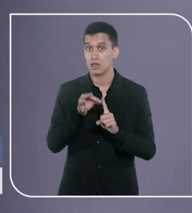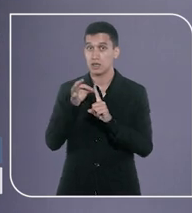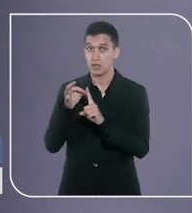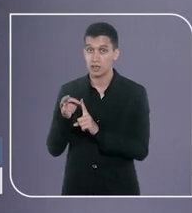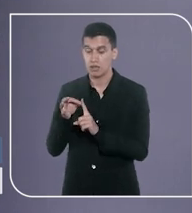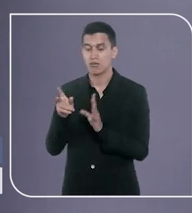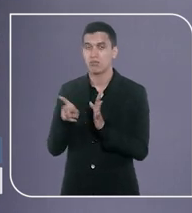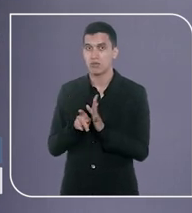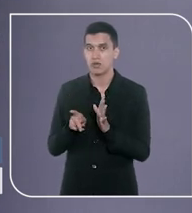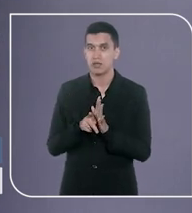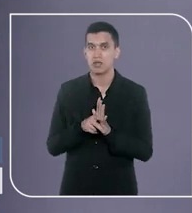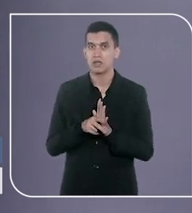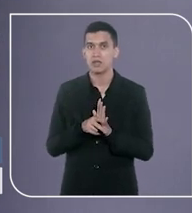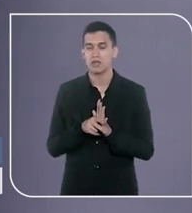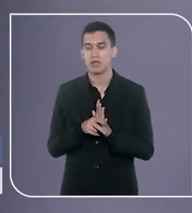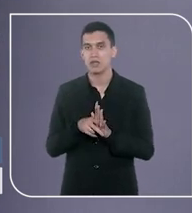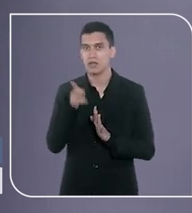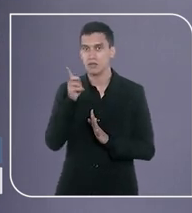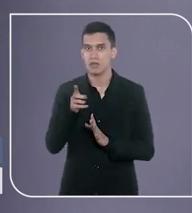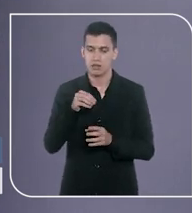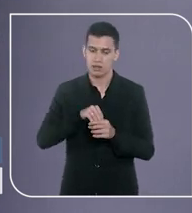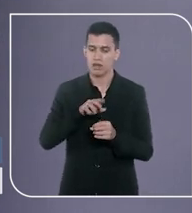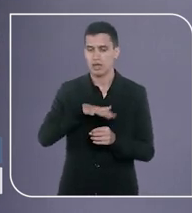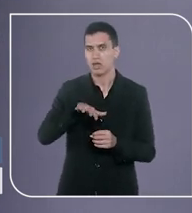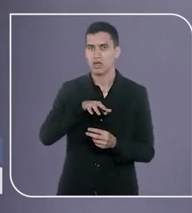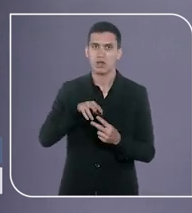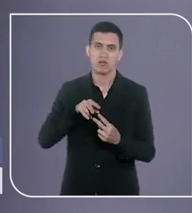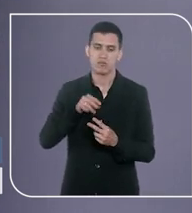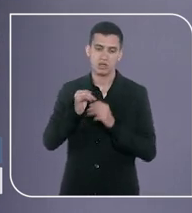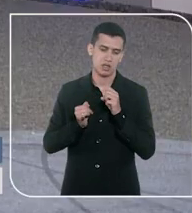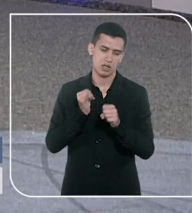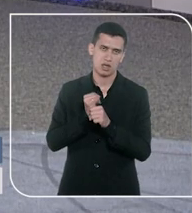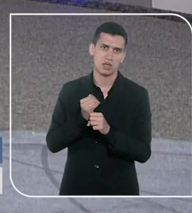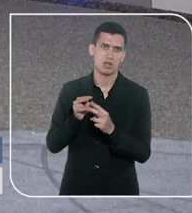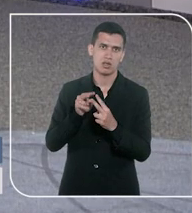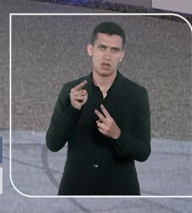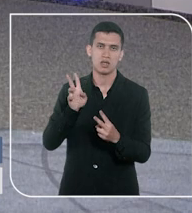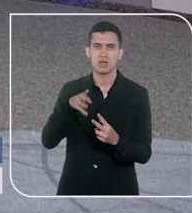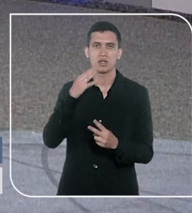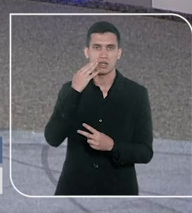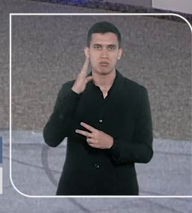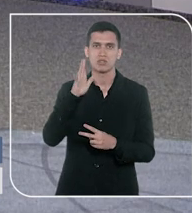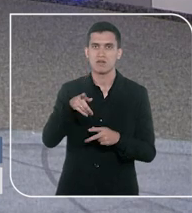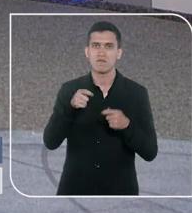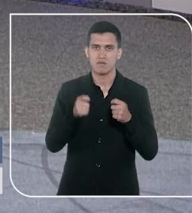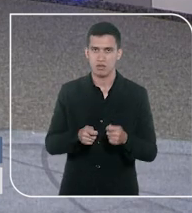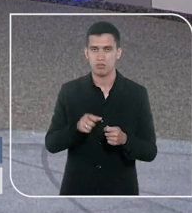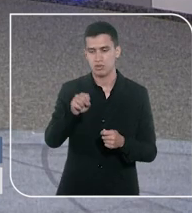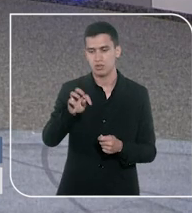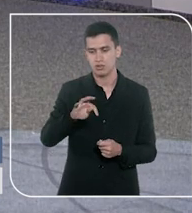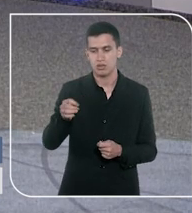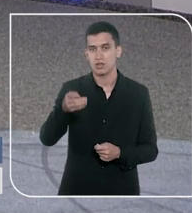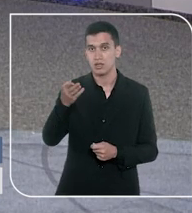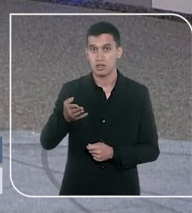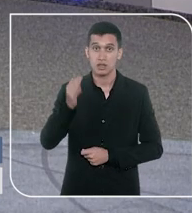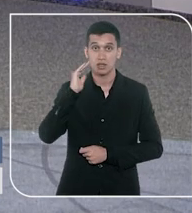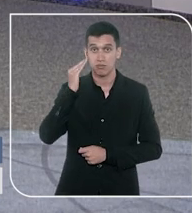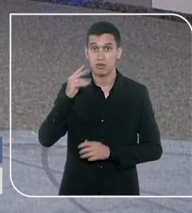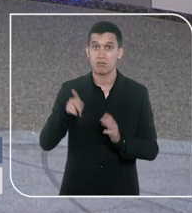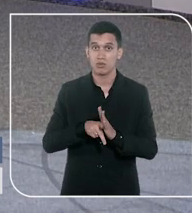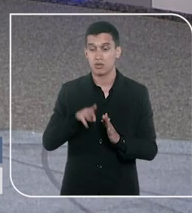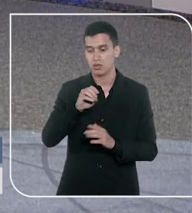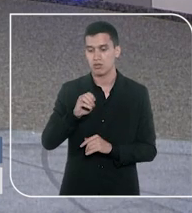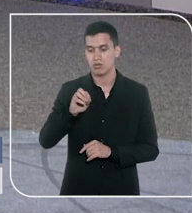respectiva fonte online. É um entendimento já consolidado também do STJ, esse entendimento é da